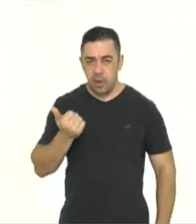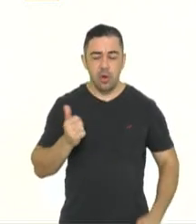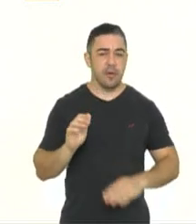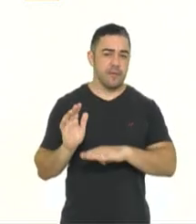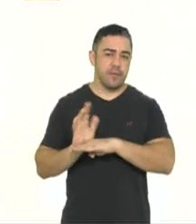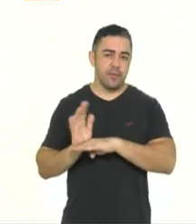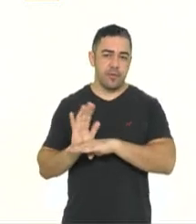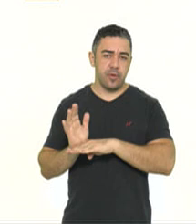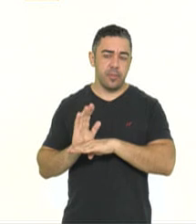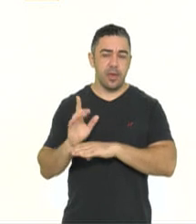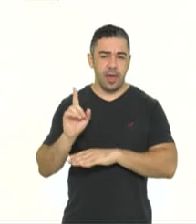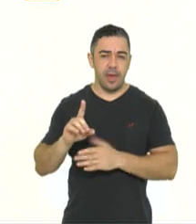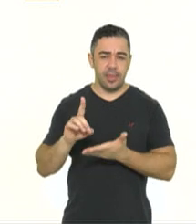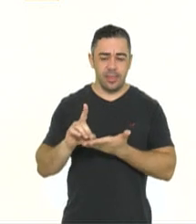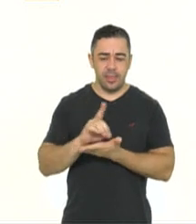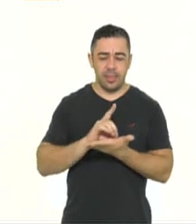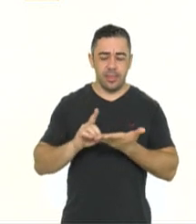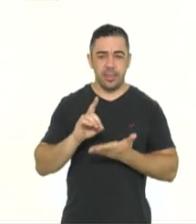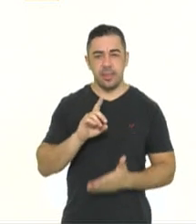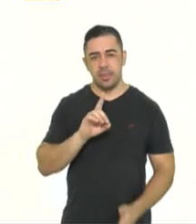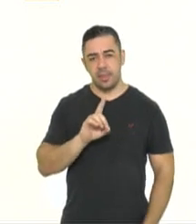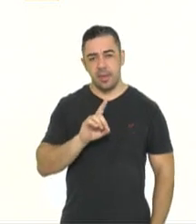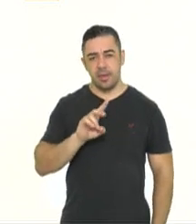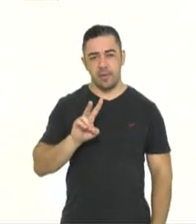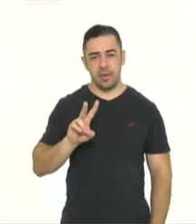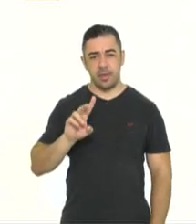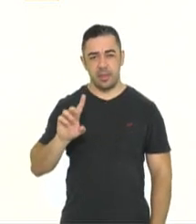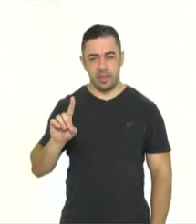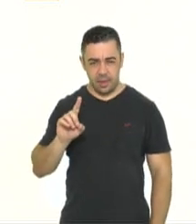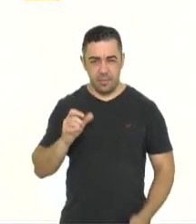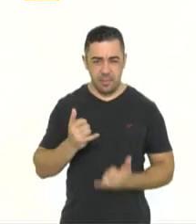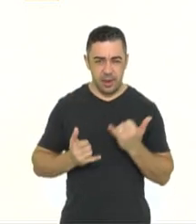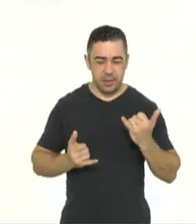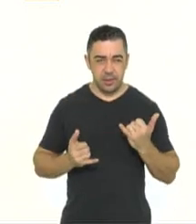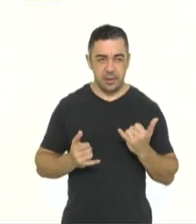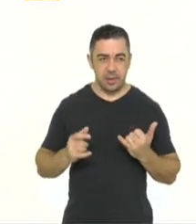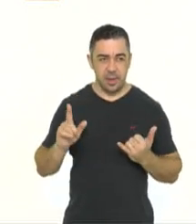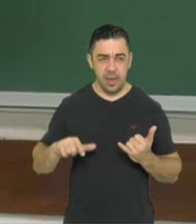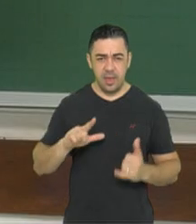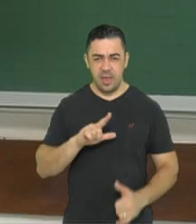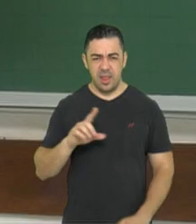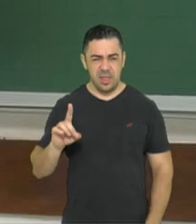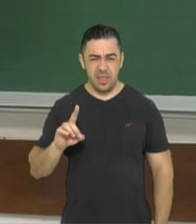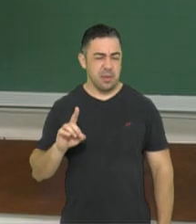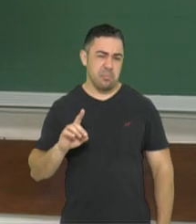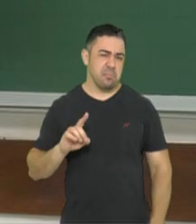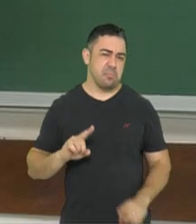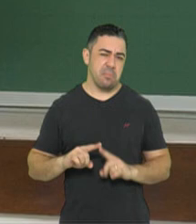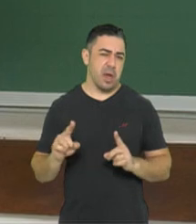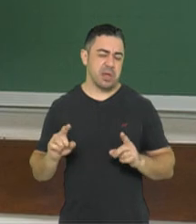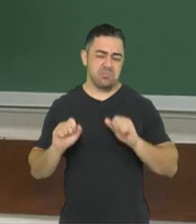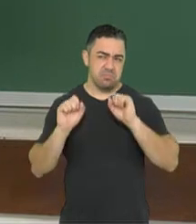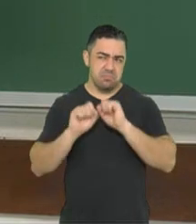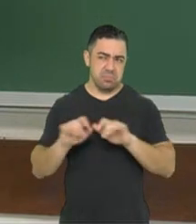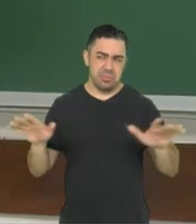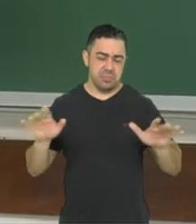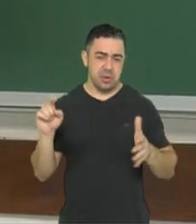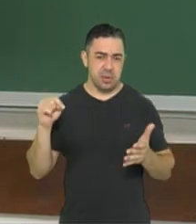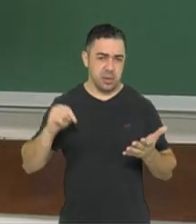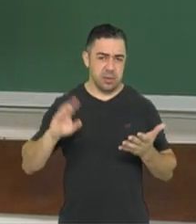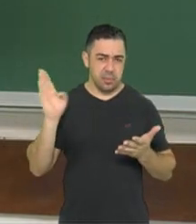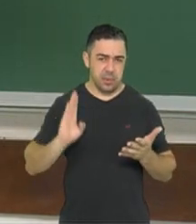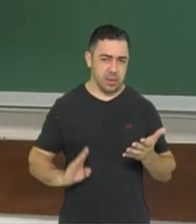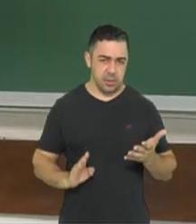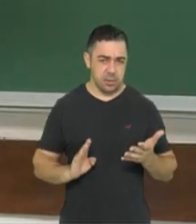filmes, então. Então passamos lá do VHS para esse LD. Não foi uma tecnologia muito popular aqui no Brasil, não,